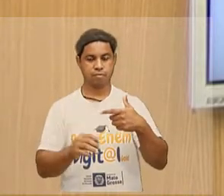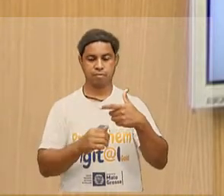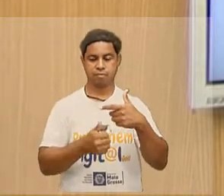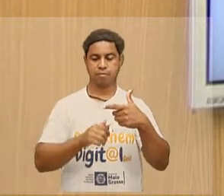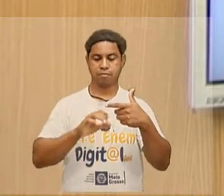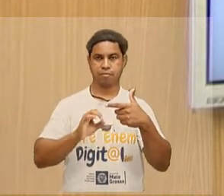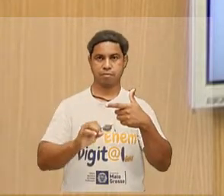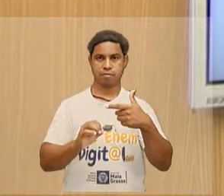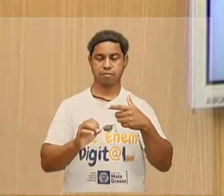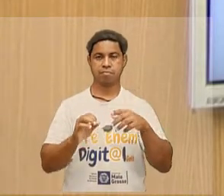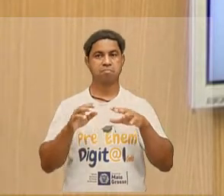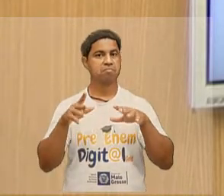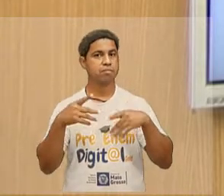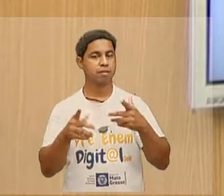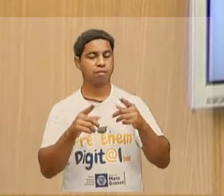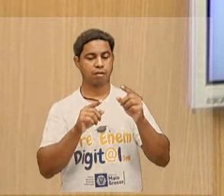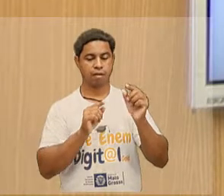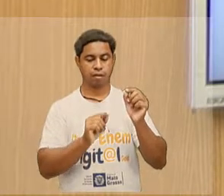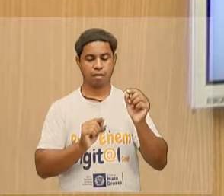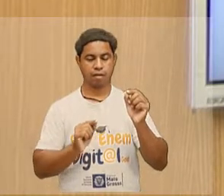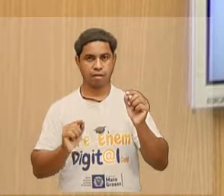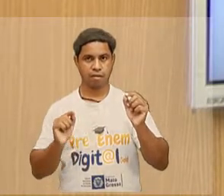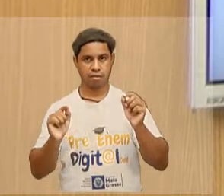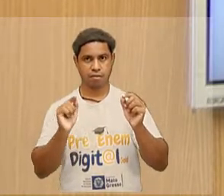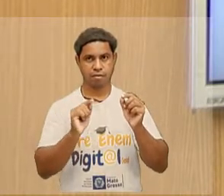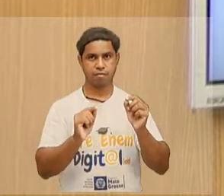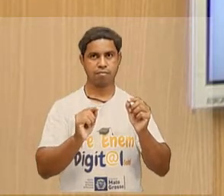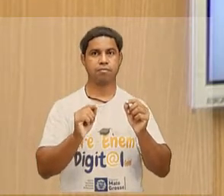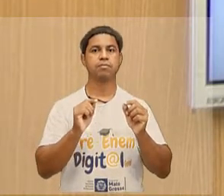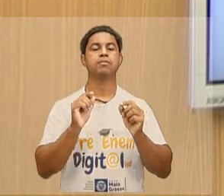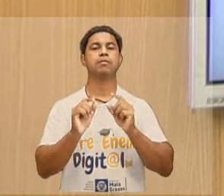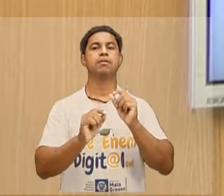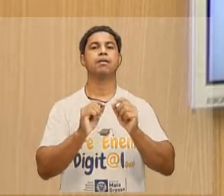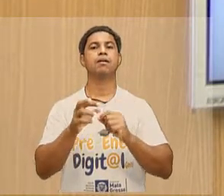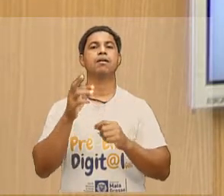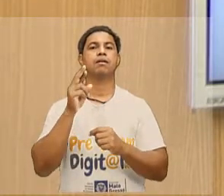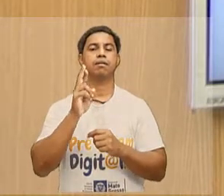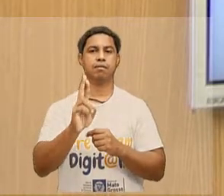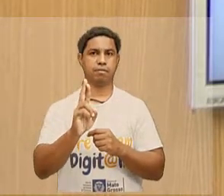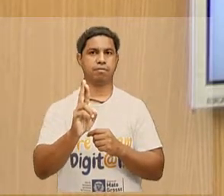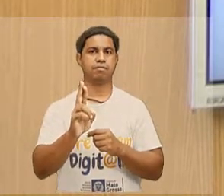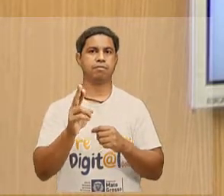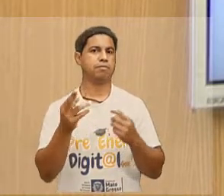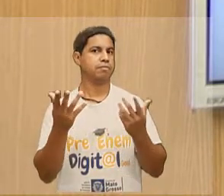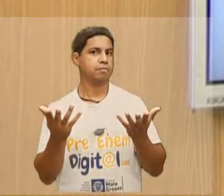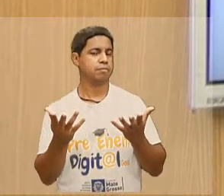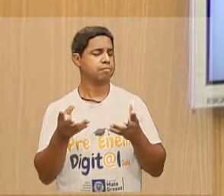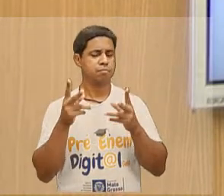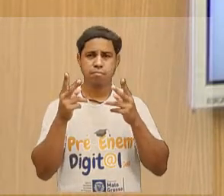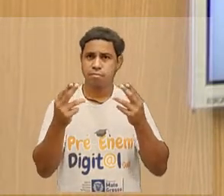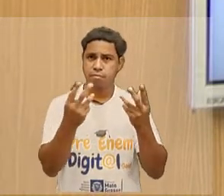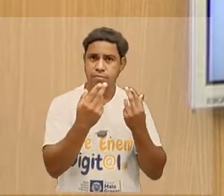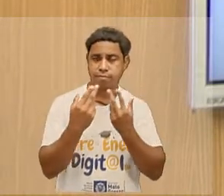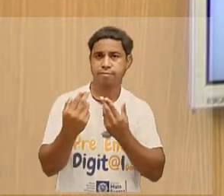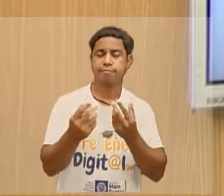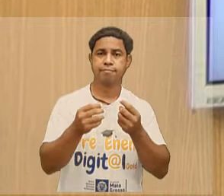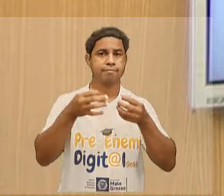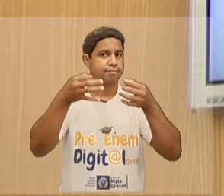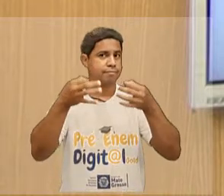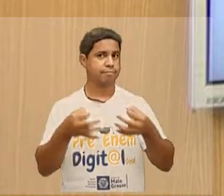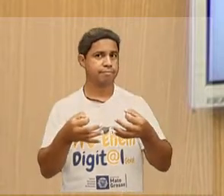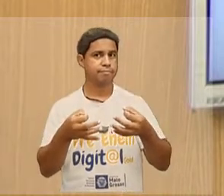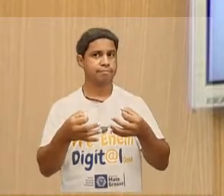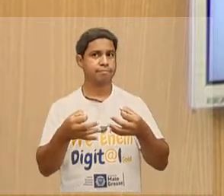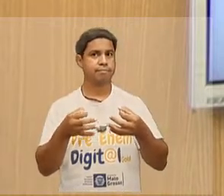desse aqui é a resistência. E essa resistência está sendo a mesma. Então, essa curva está trazendo